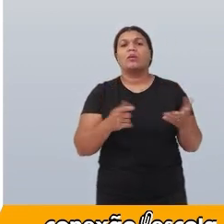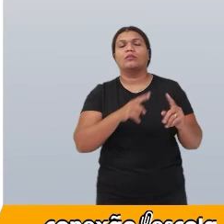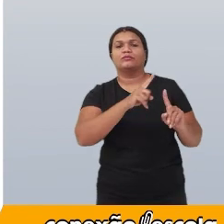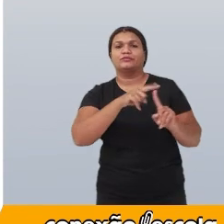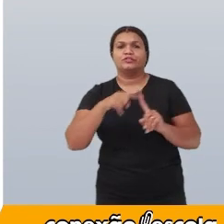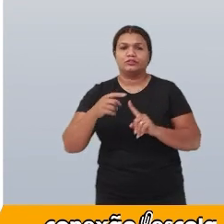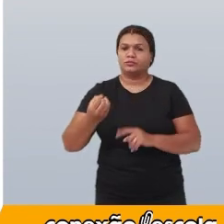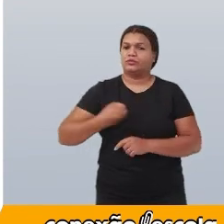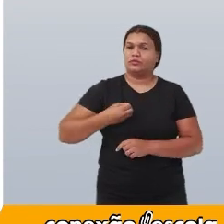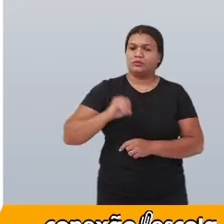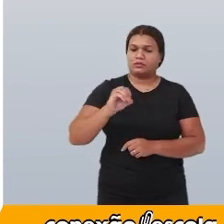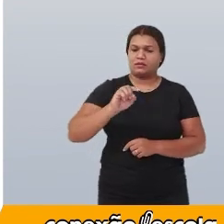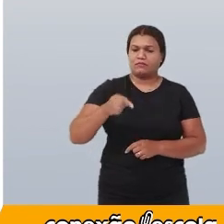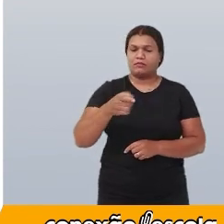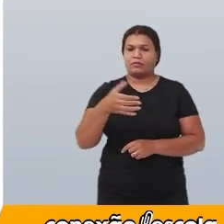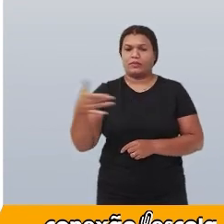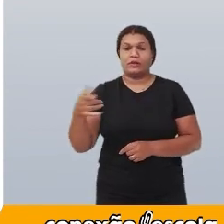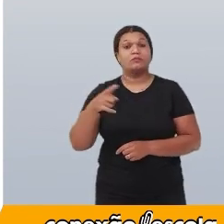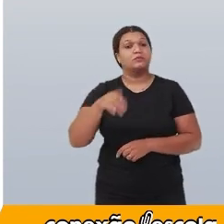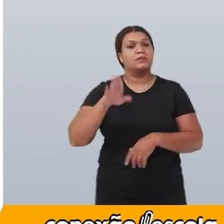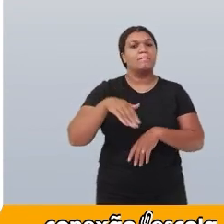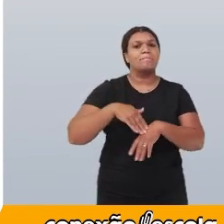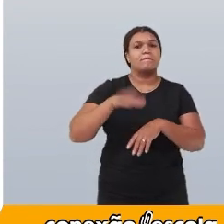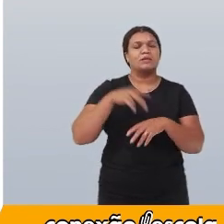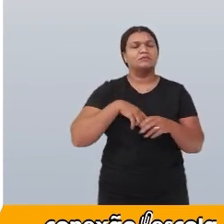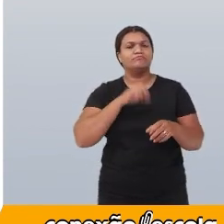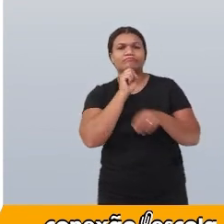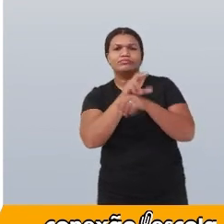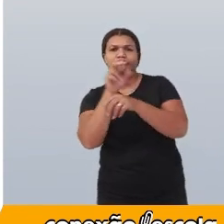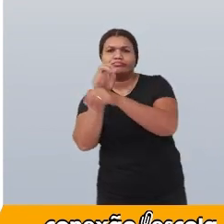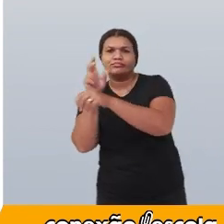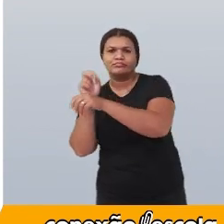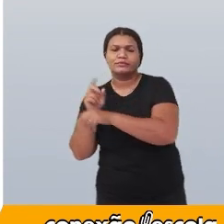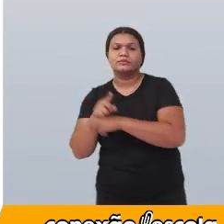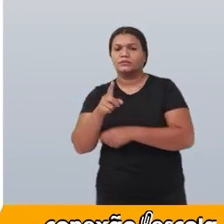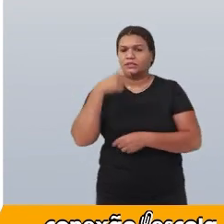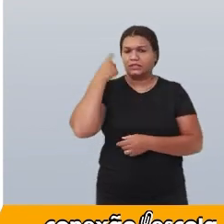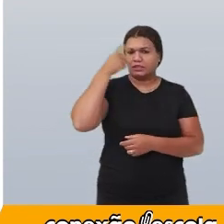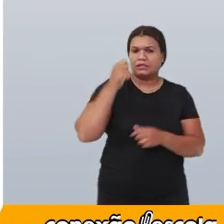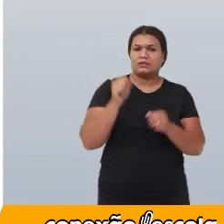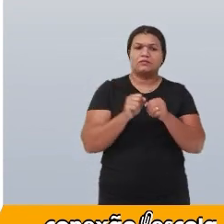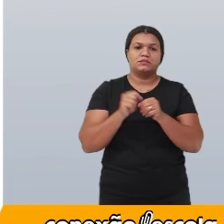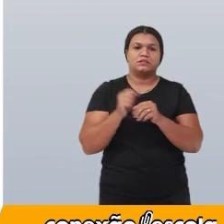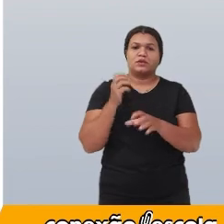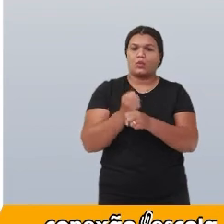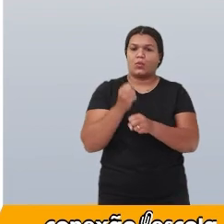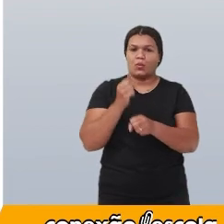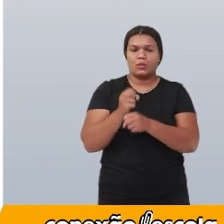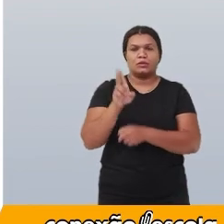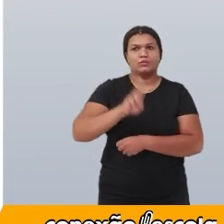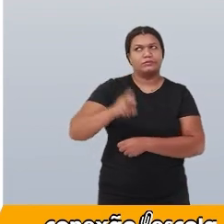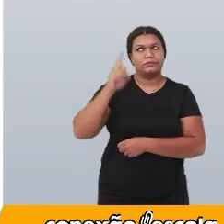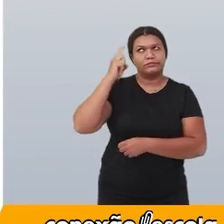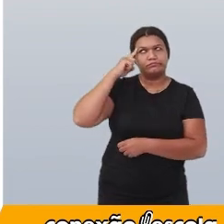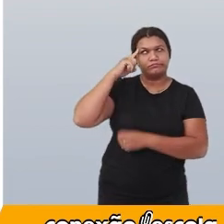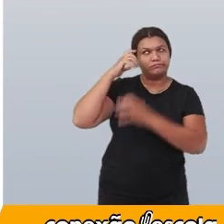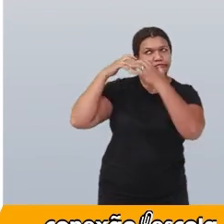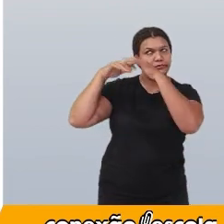tipos de números decimais você mais se depara e tente fazer cálculos com eles